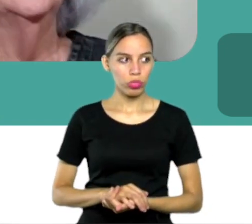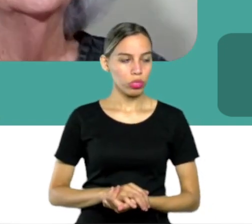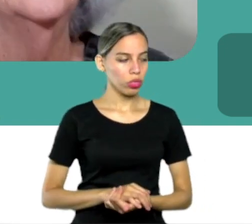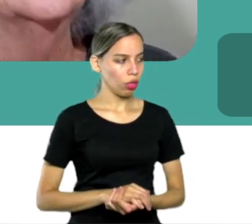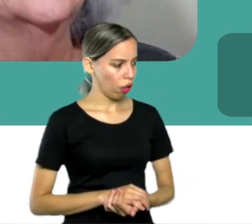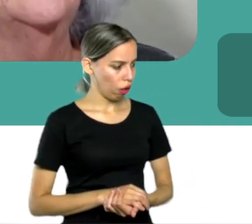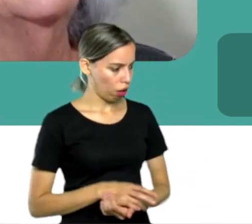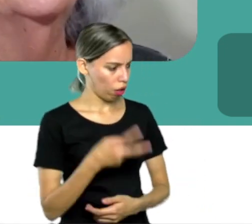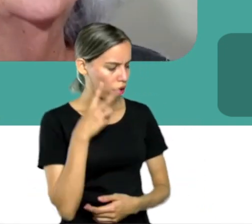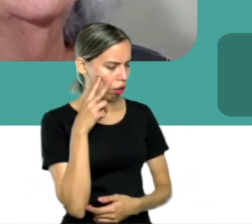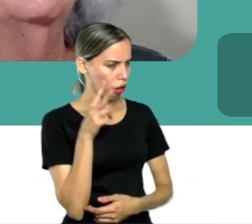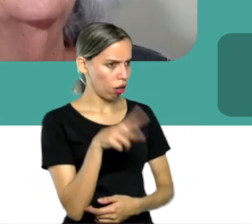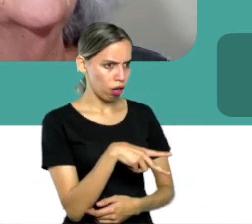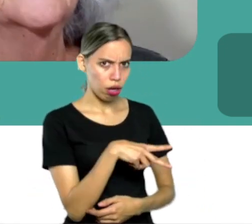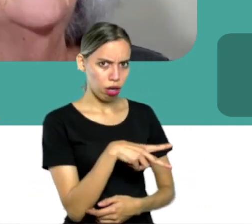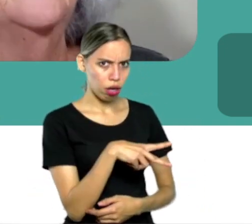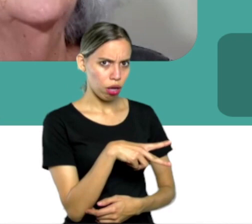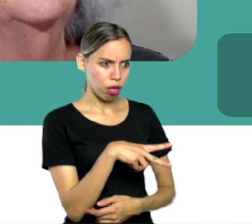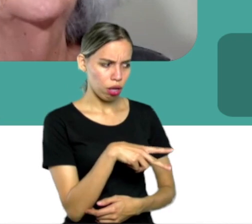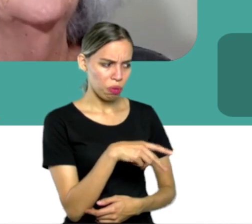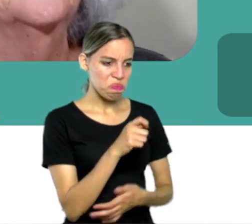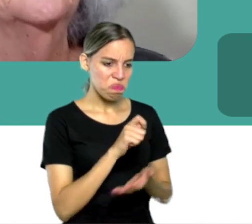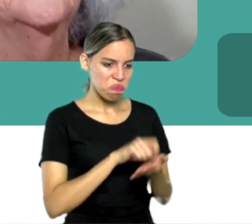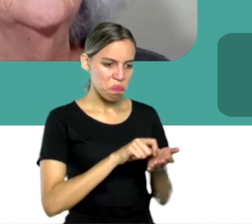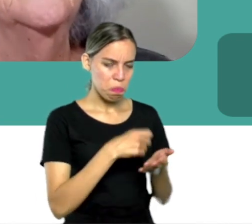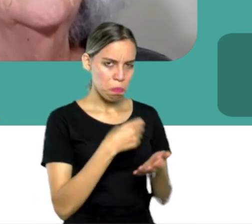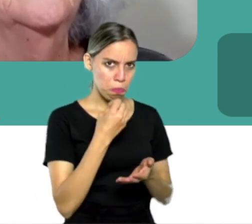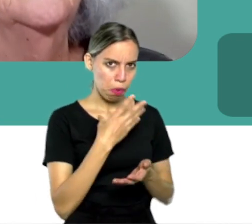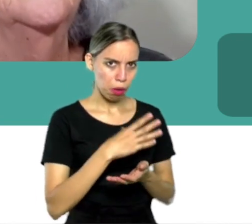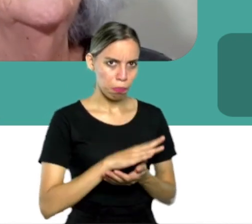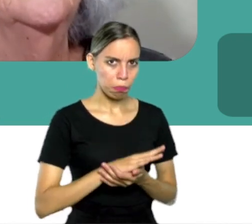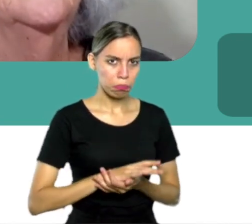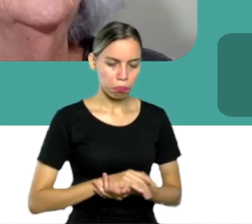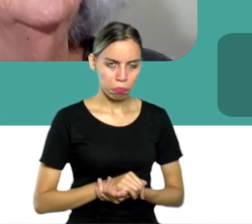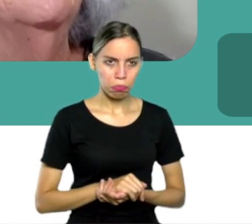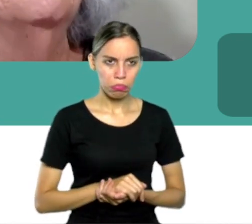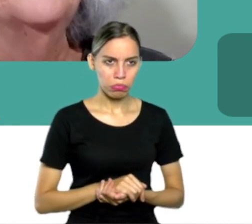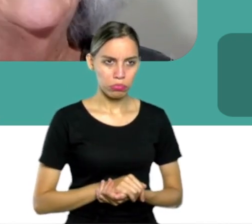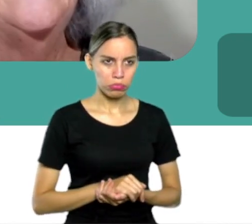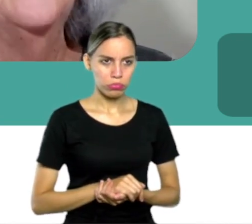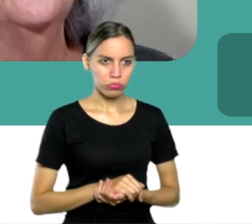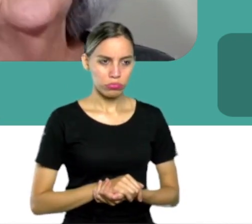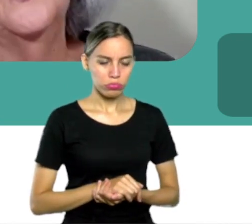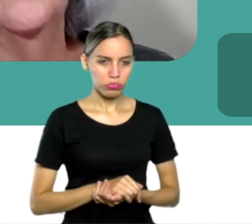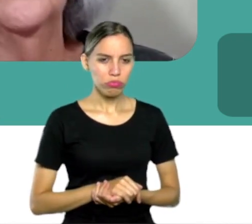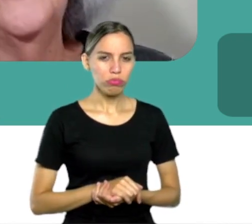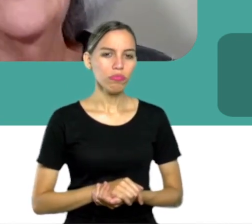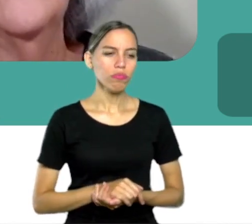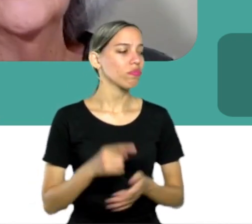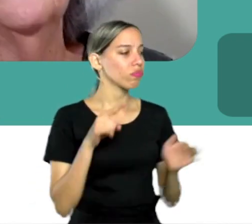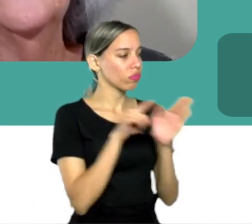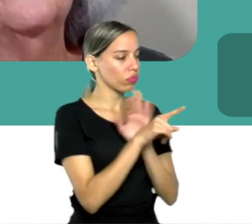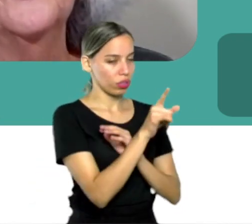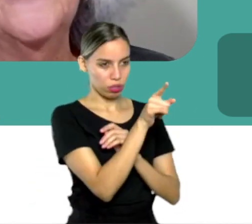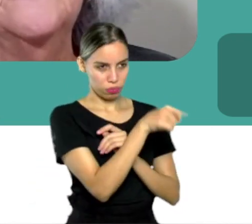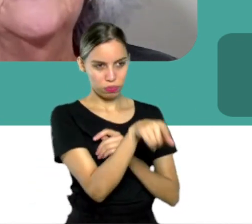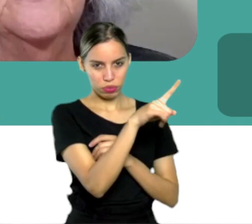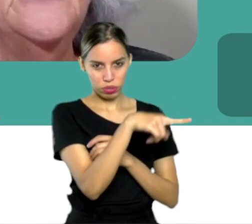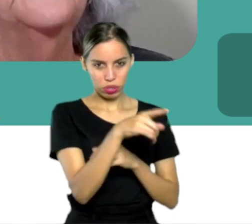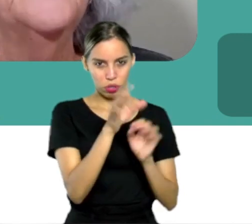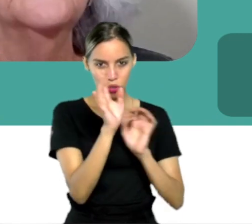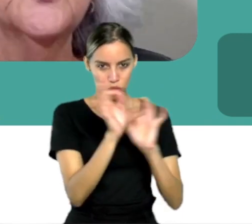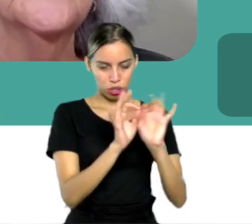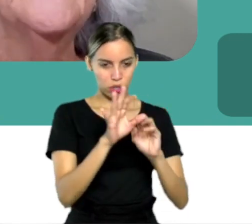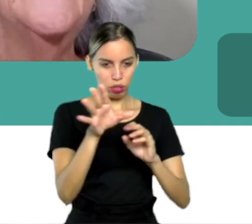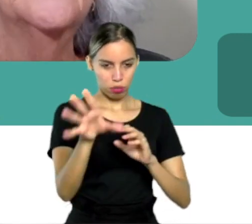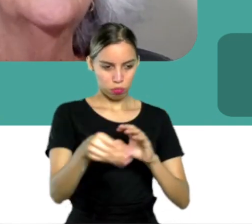mas ela escreve bem. E vocês estão reunindo os poemas dela? Que eu tenho conhecimento, porque eu